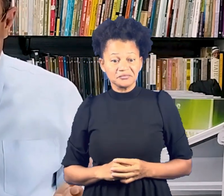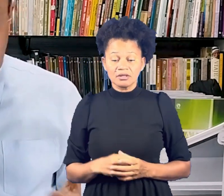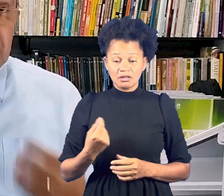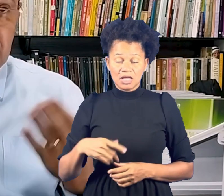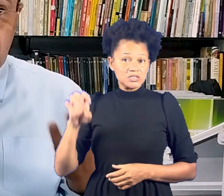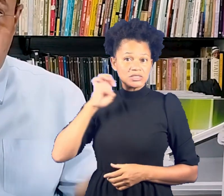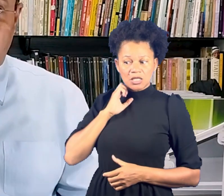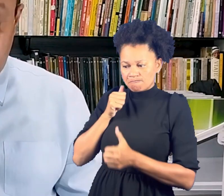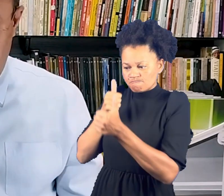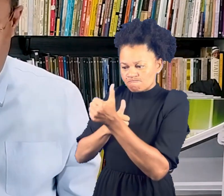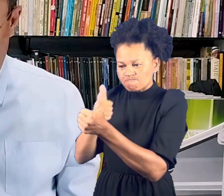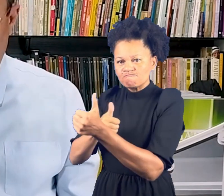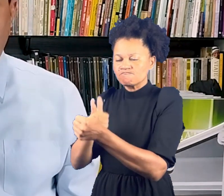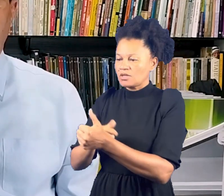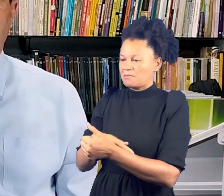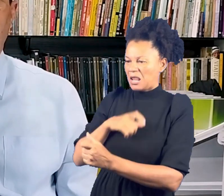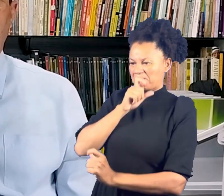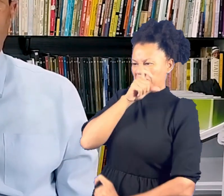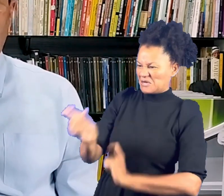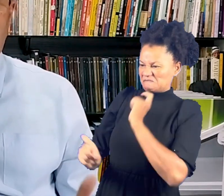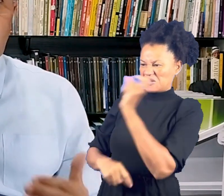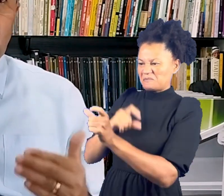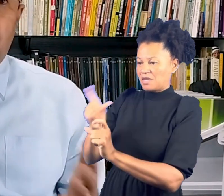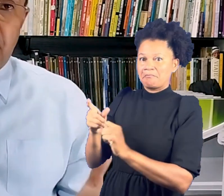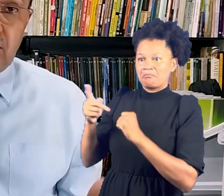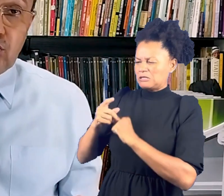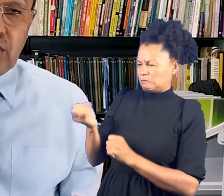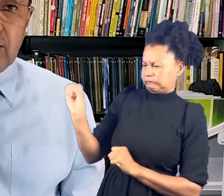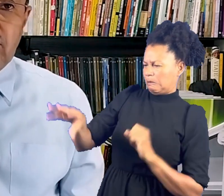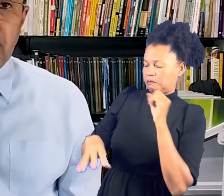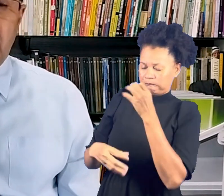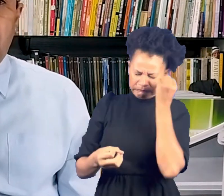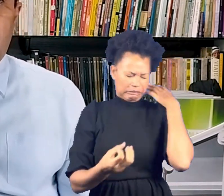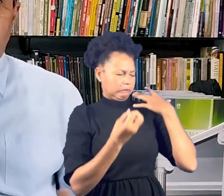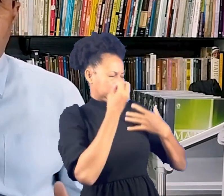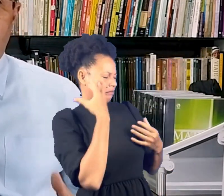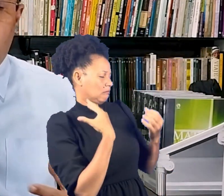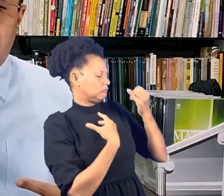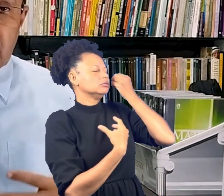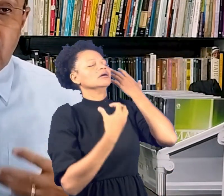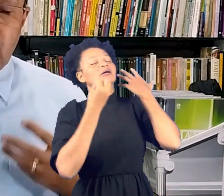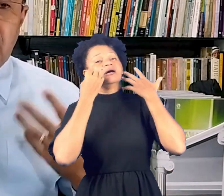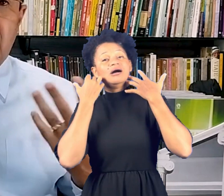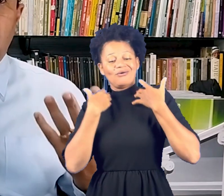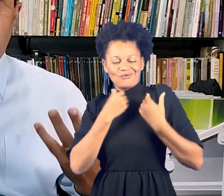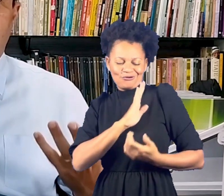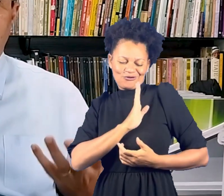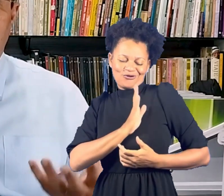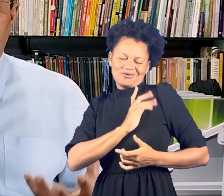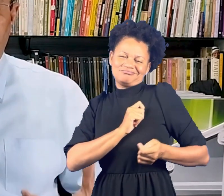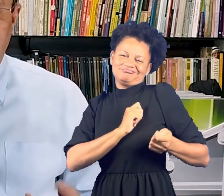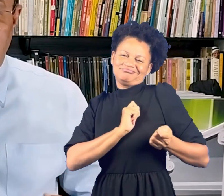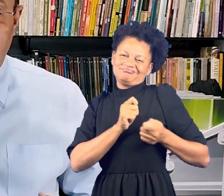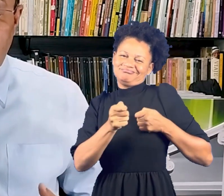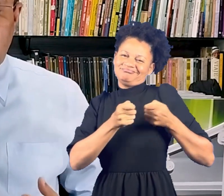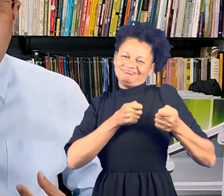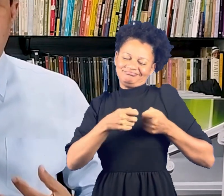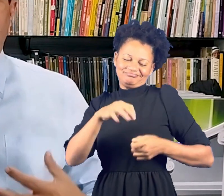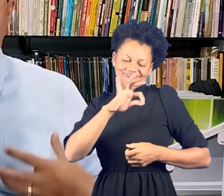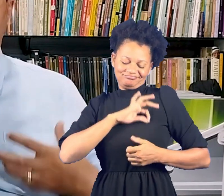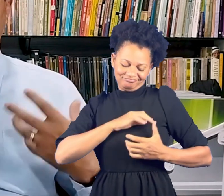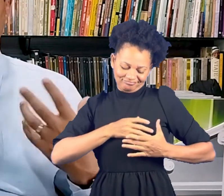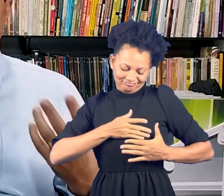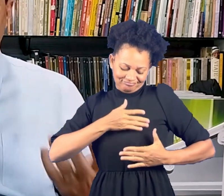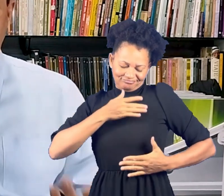está sendo perseguido de certa forma, está sendo apedrejado, mas o seu coração, dominado pelo Espírito Santo,